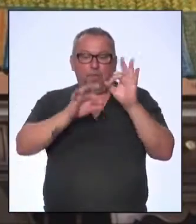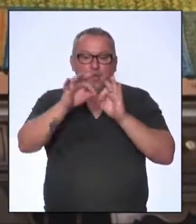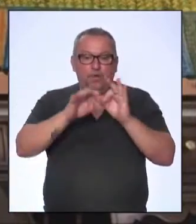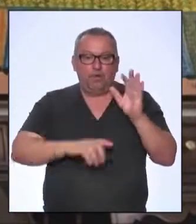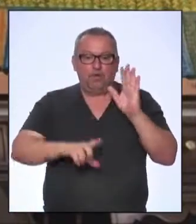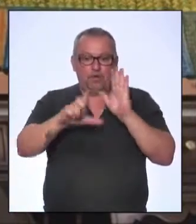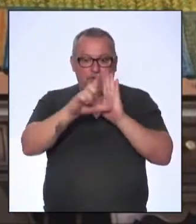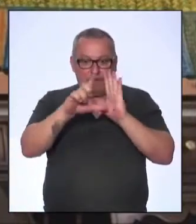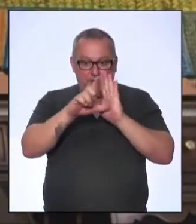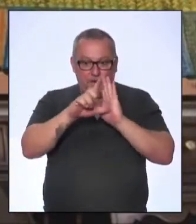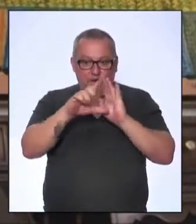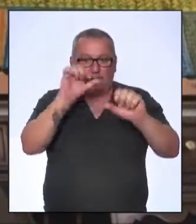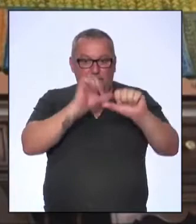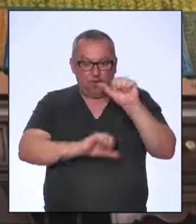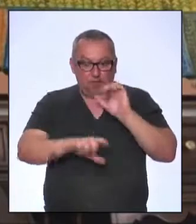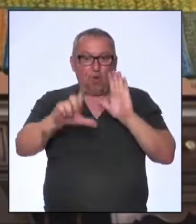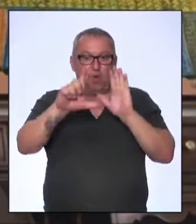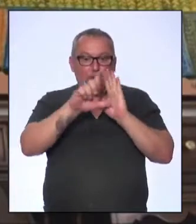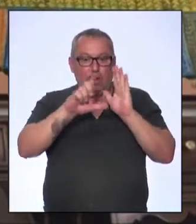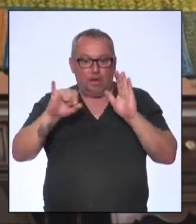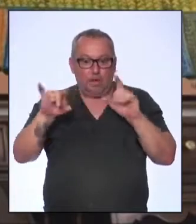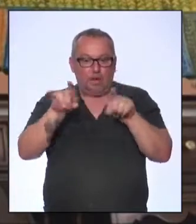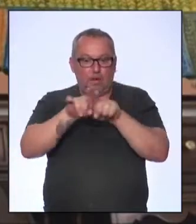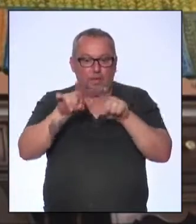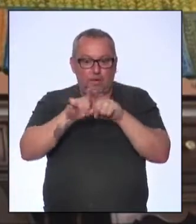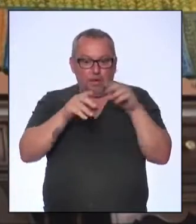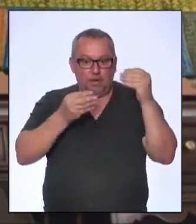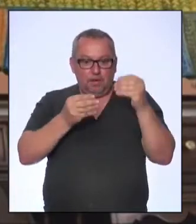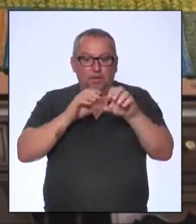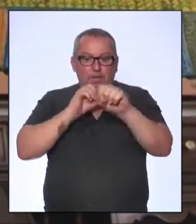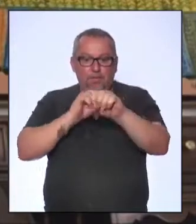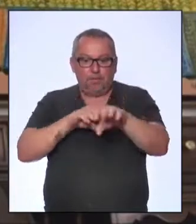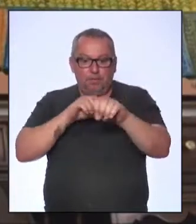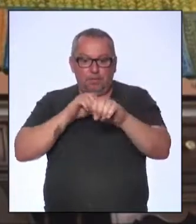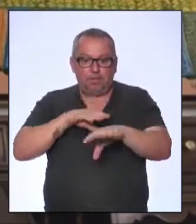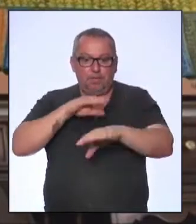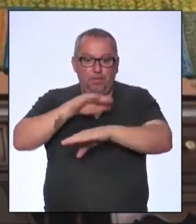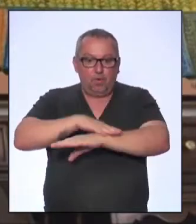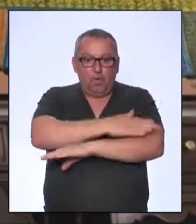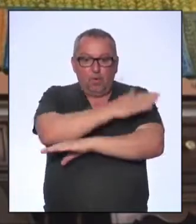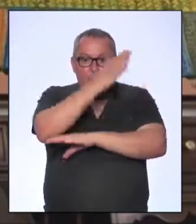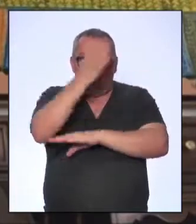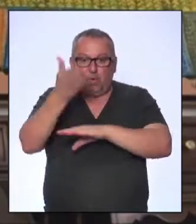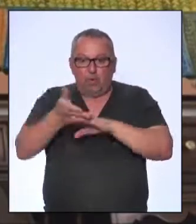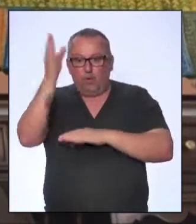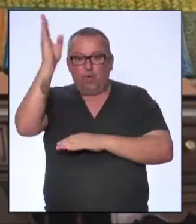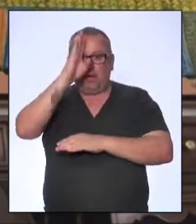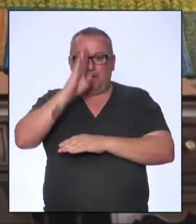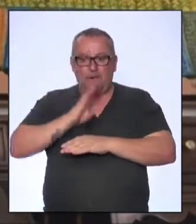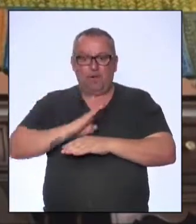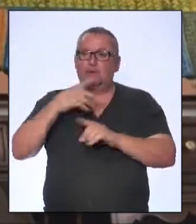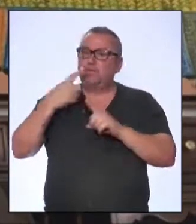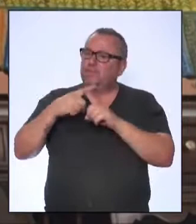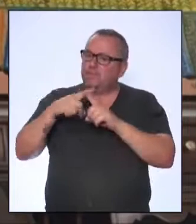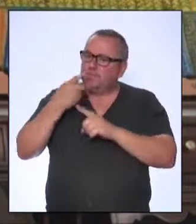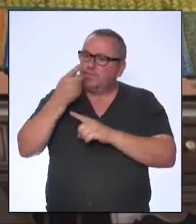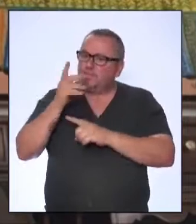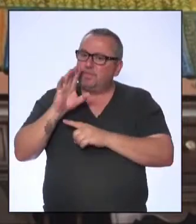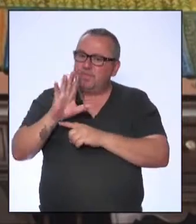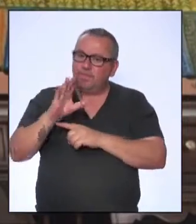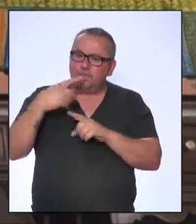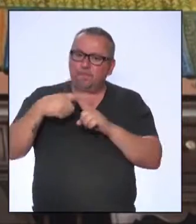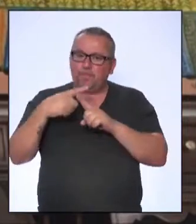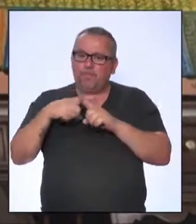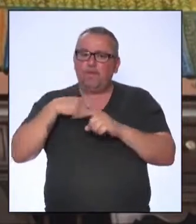virou lei instituindo a educação em tempo integral no Brasil. Por que eu estou contando isso? Porque foi um